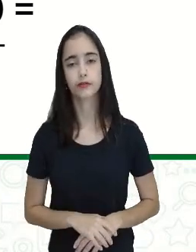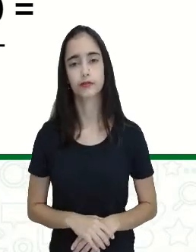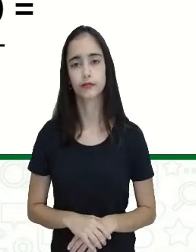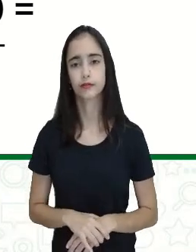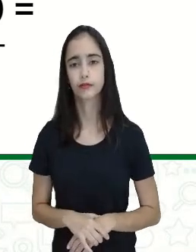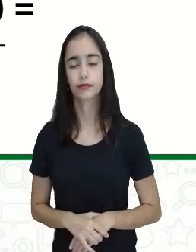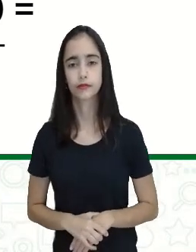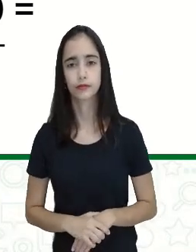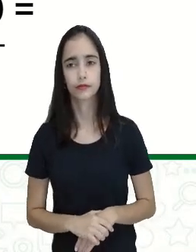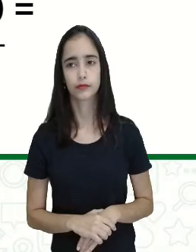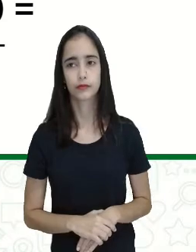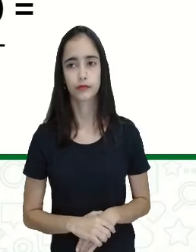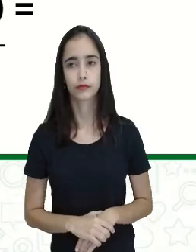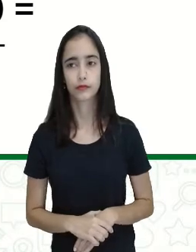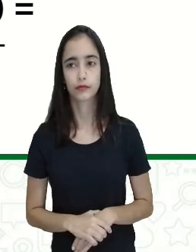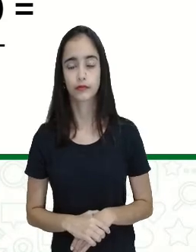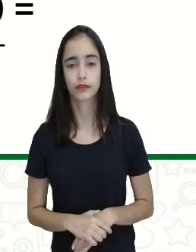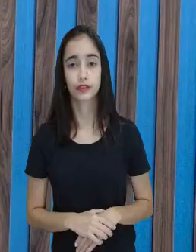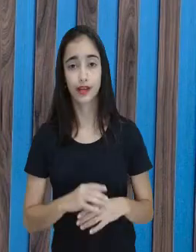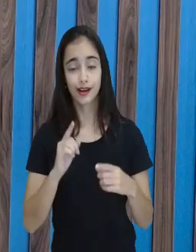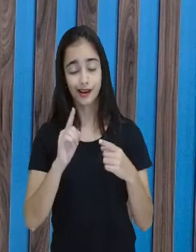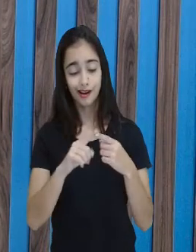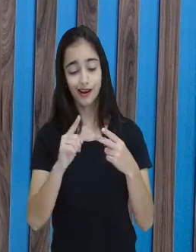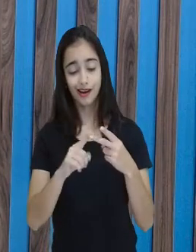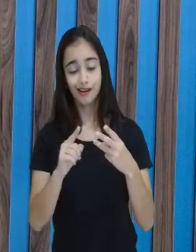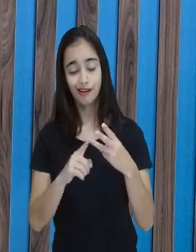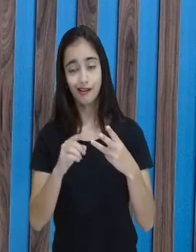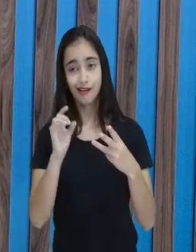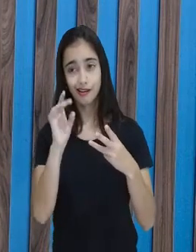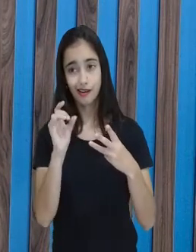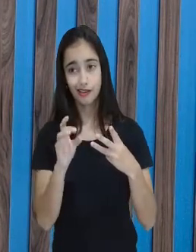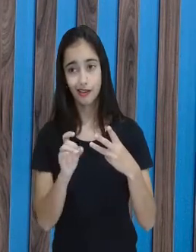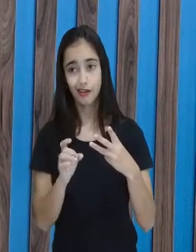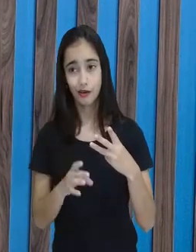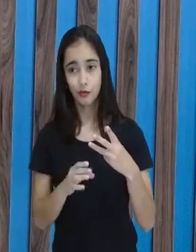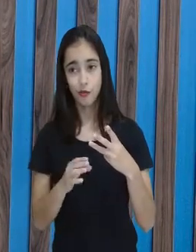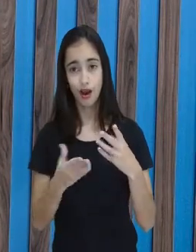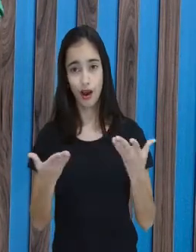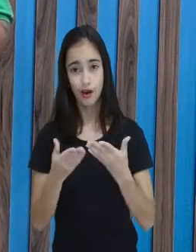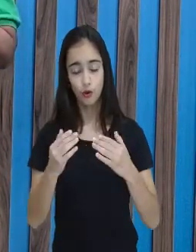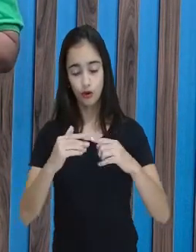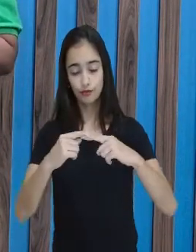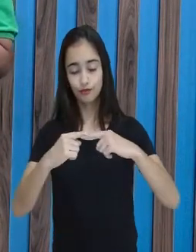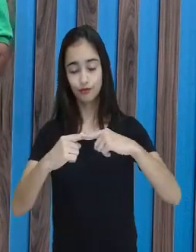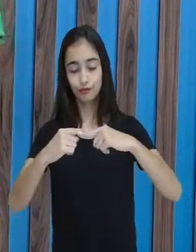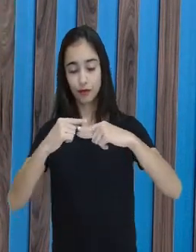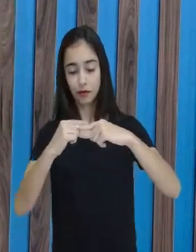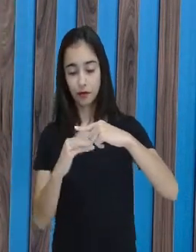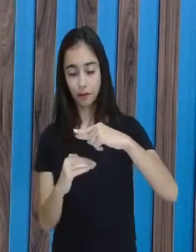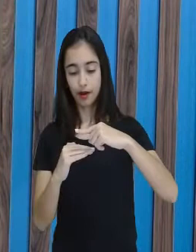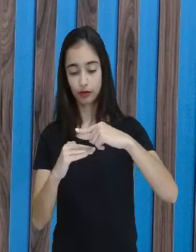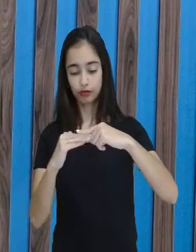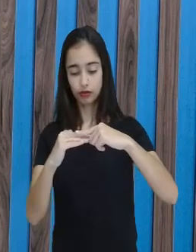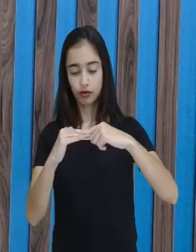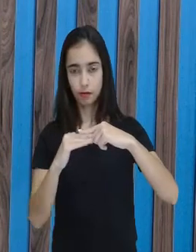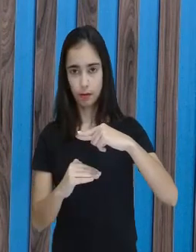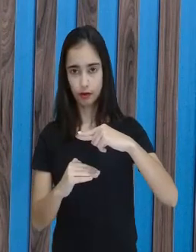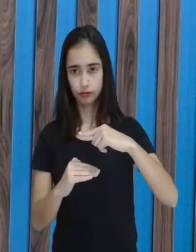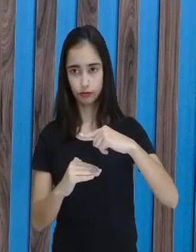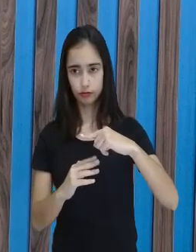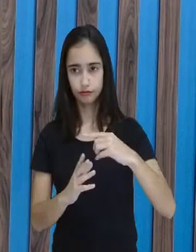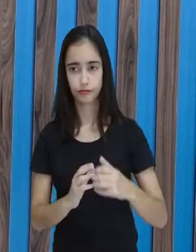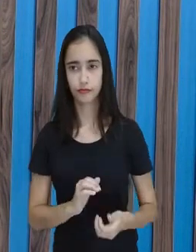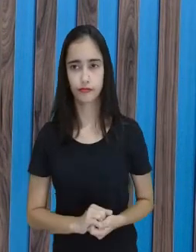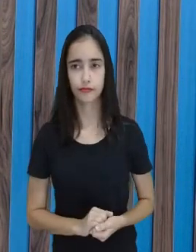1040. Isso no numerador. E no denominador? No denominador, aqui a